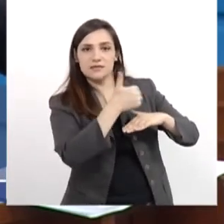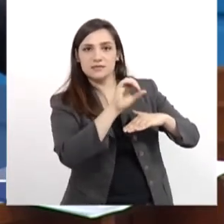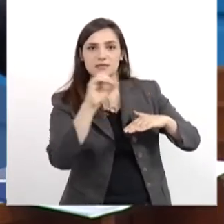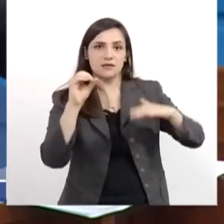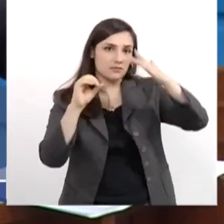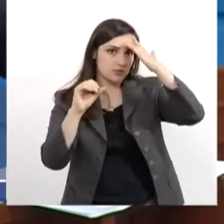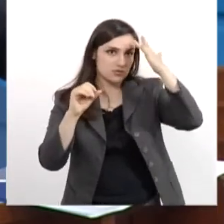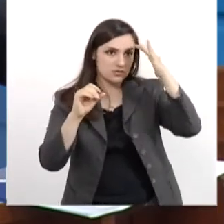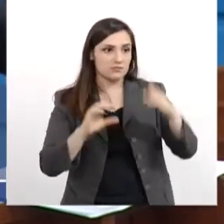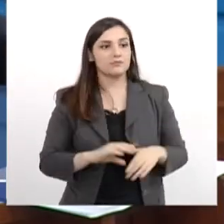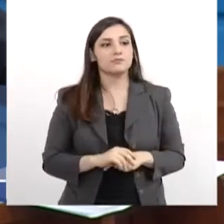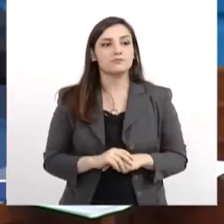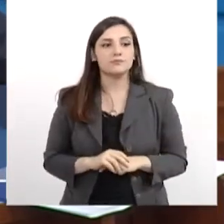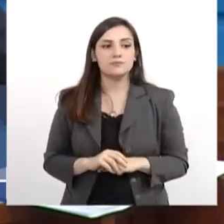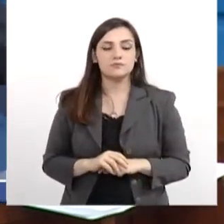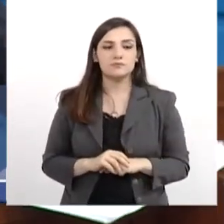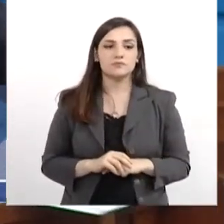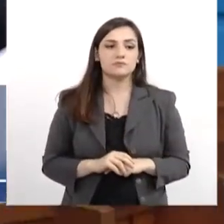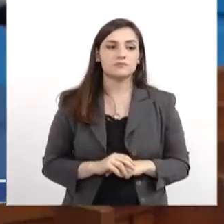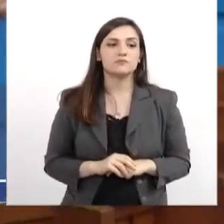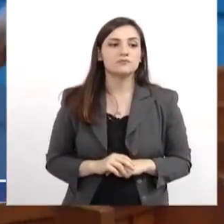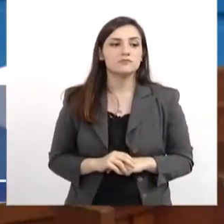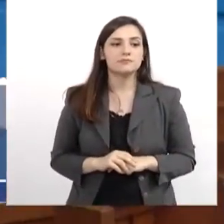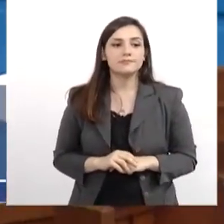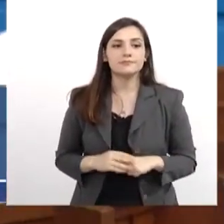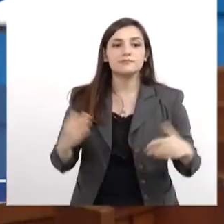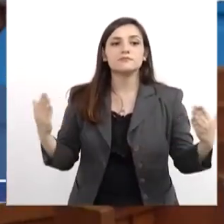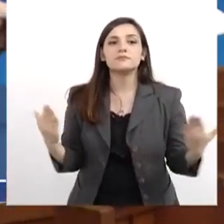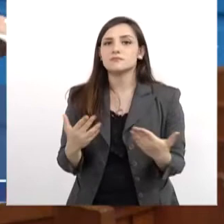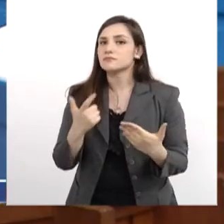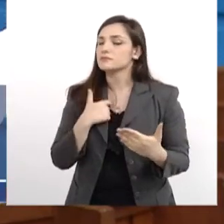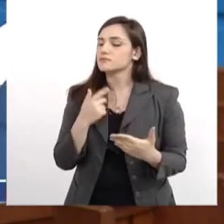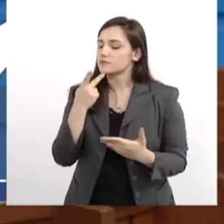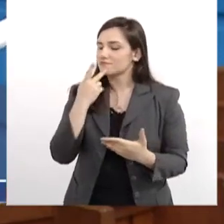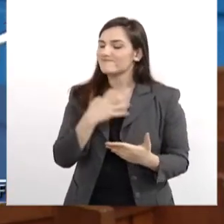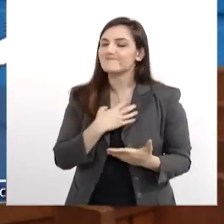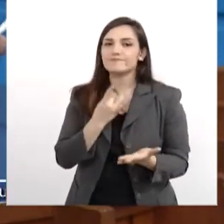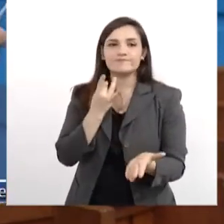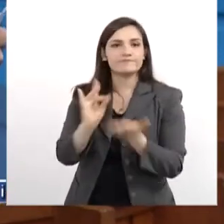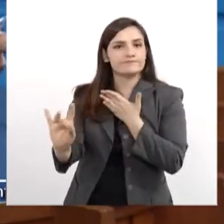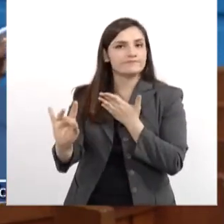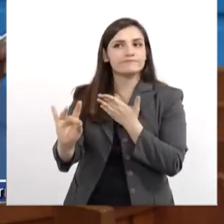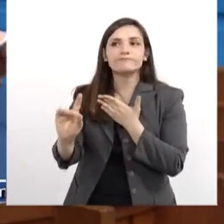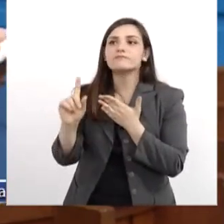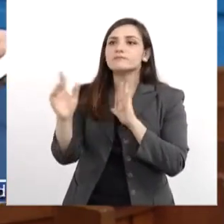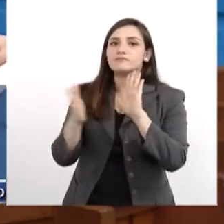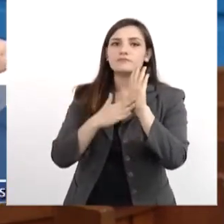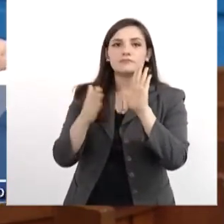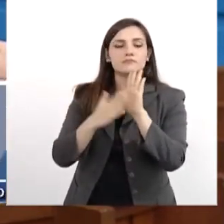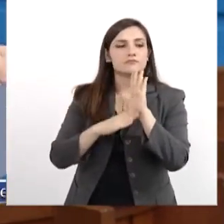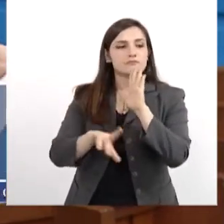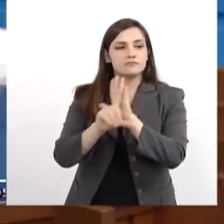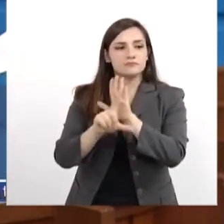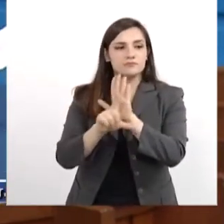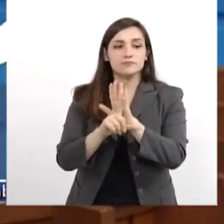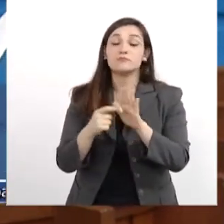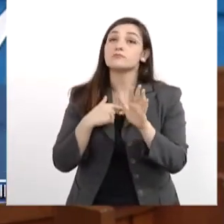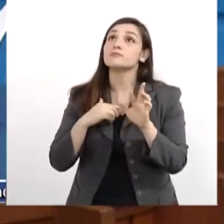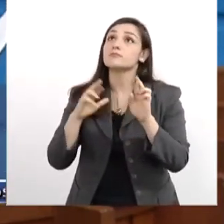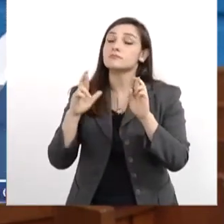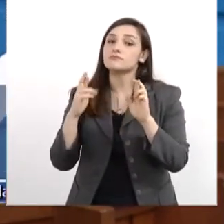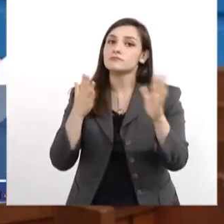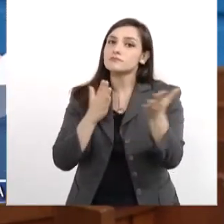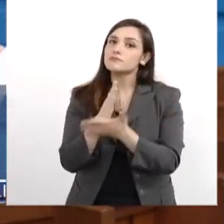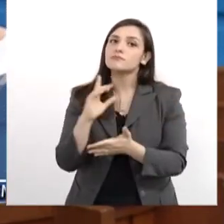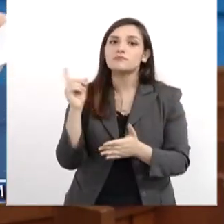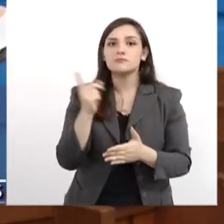obriga. Então, eu queria aqui manifestar o meu repúdio a essa proposta. Espero que ela não